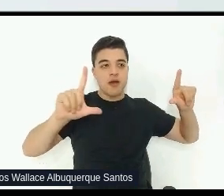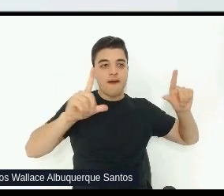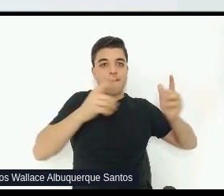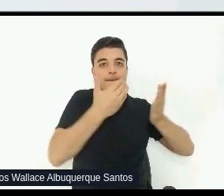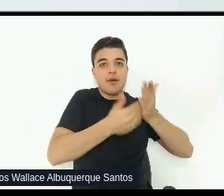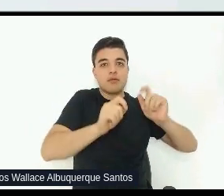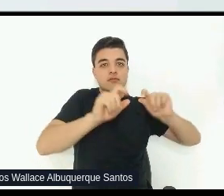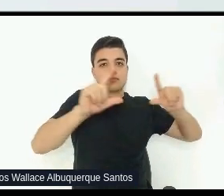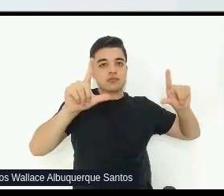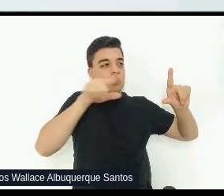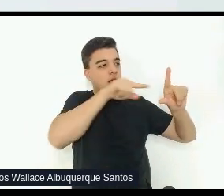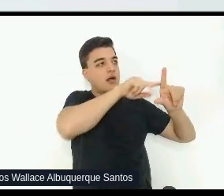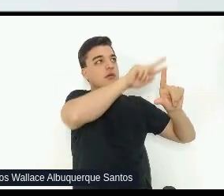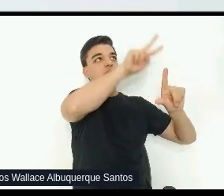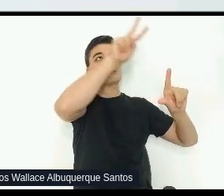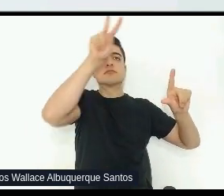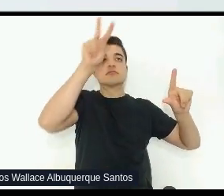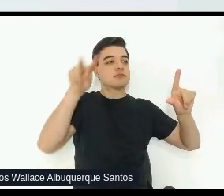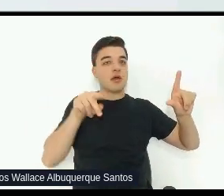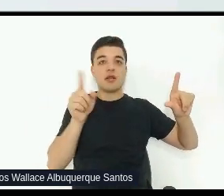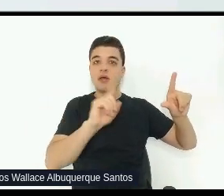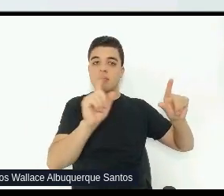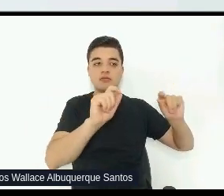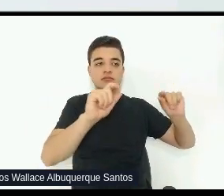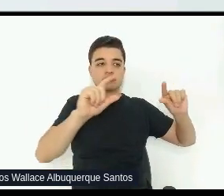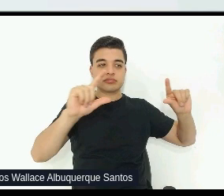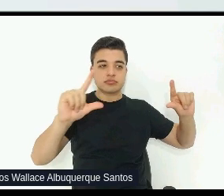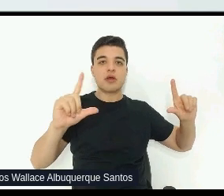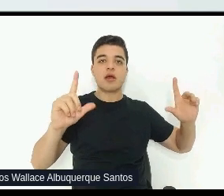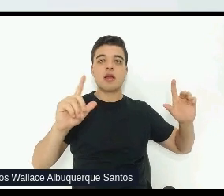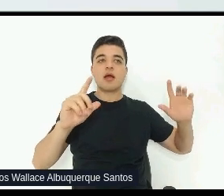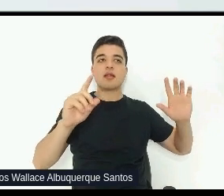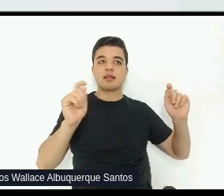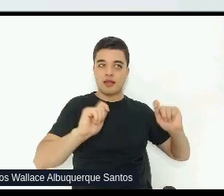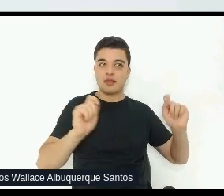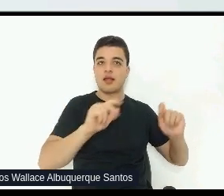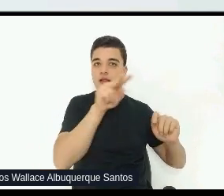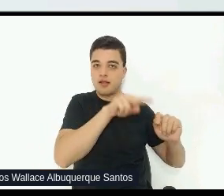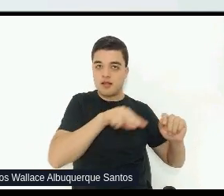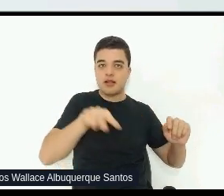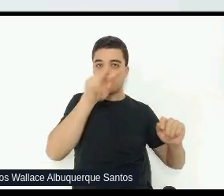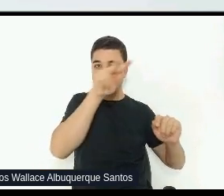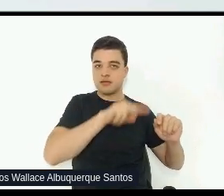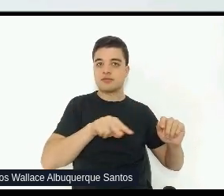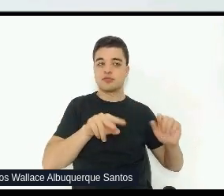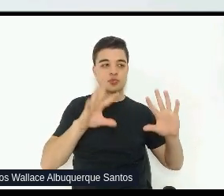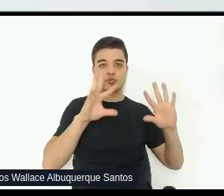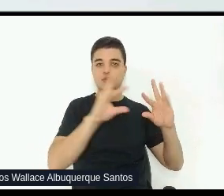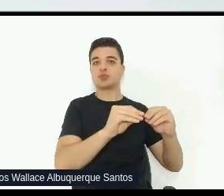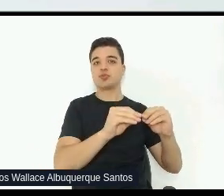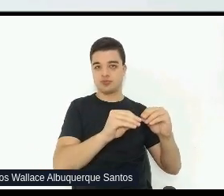horizontal ao mesmo tempo. A gente vai ter só a rolagem vertical e o usuário vai ter acesso àquele conteúdo.